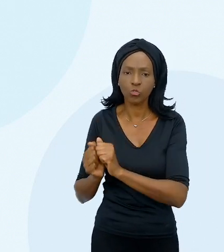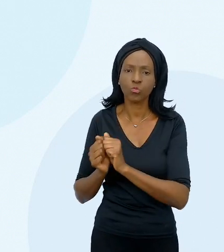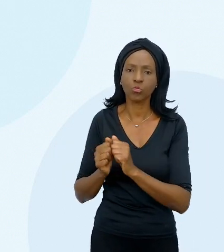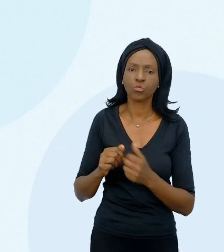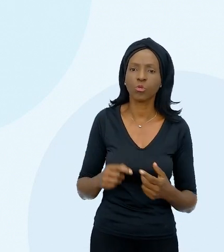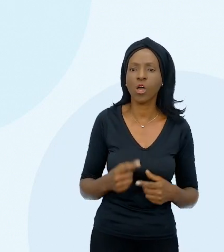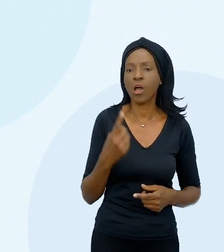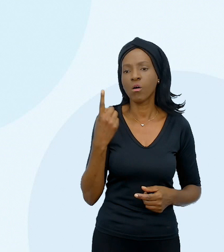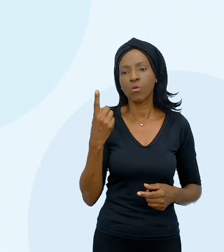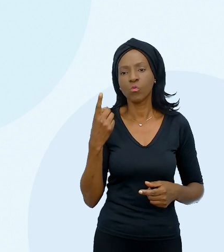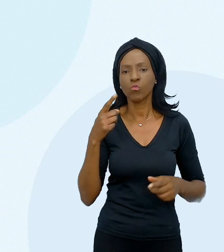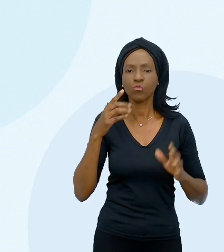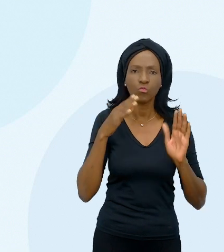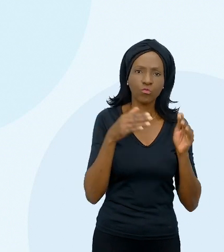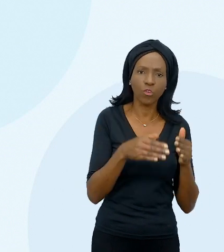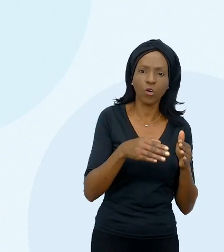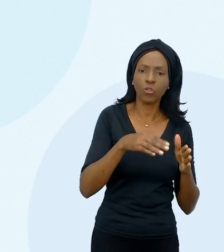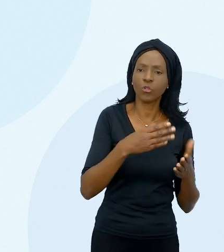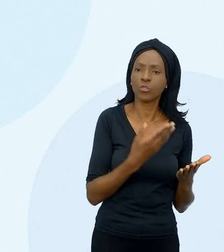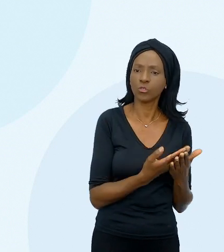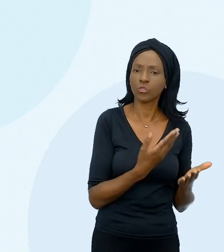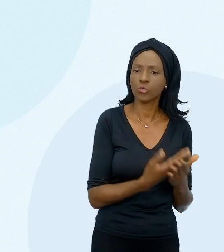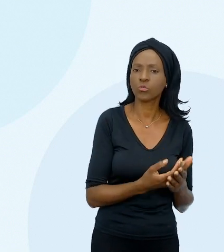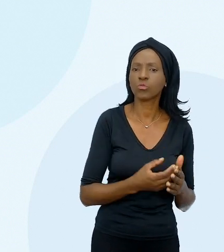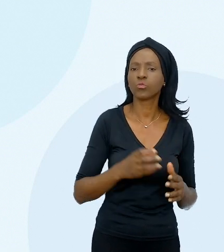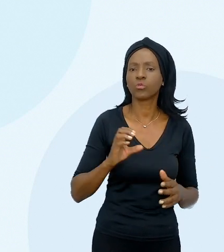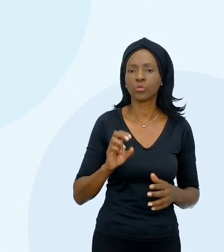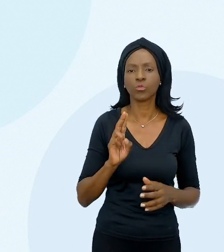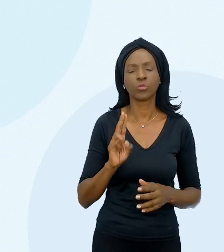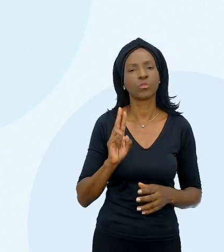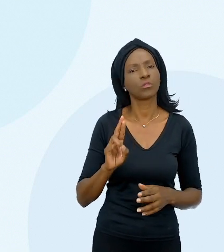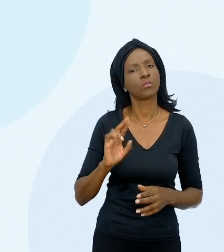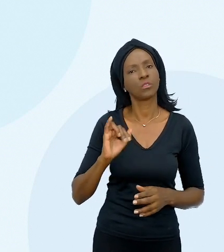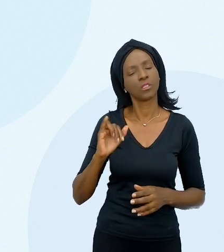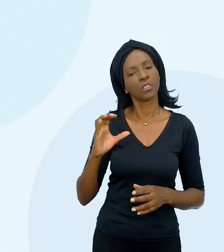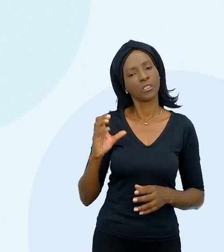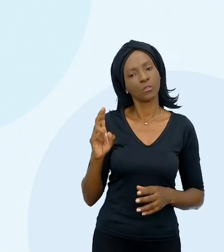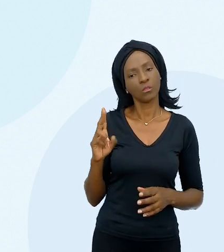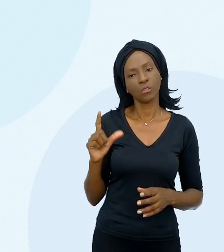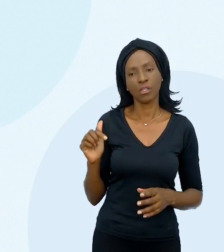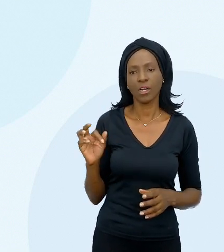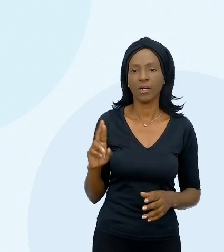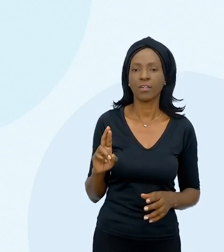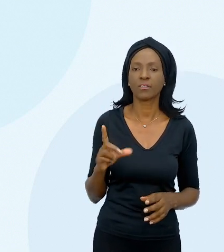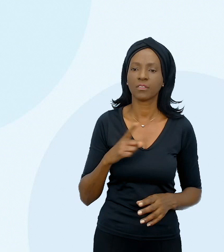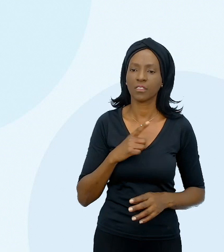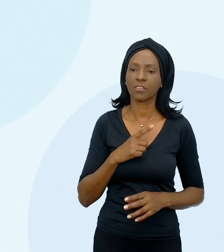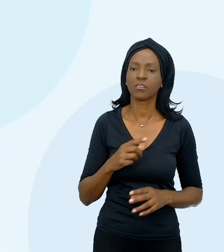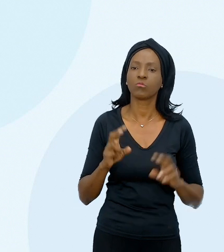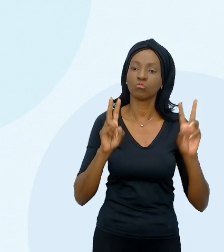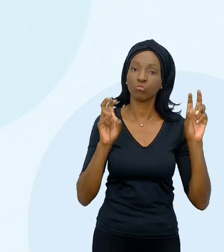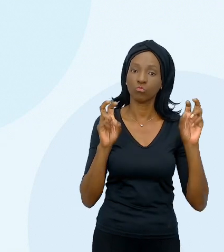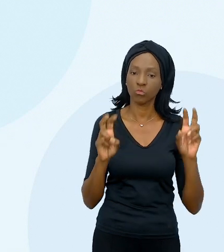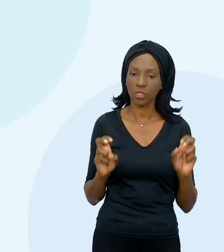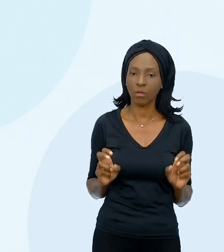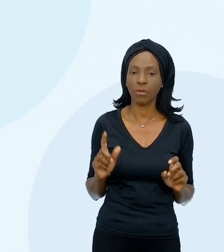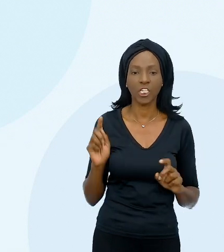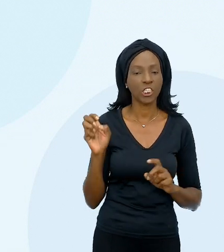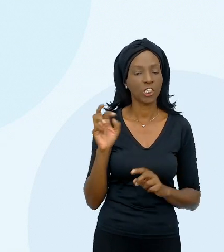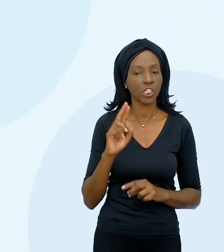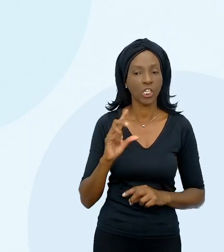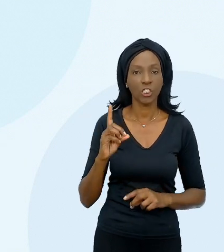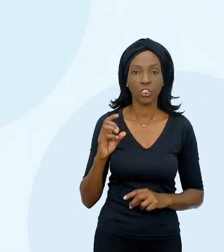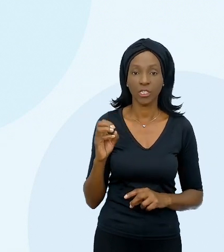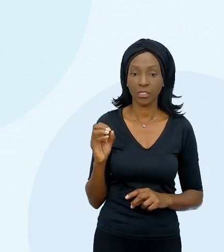a um objeto de estudo curricular. Sugere-se um tema gerador. Então, aqui é o seguinte, eu tenho que